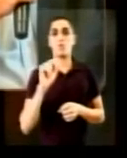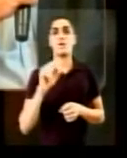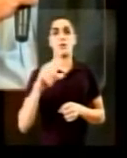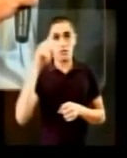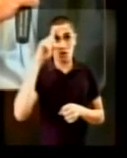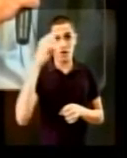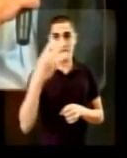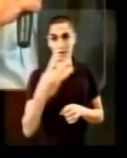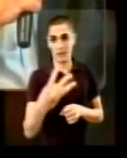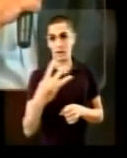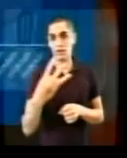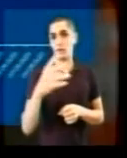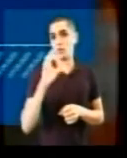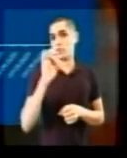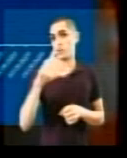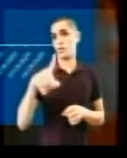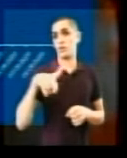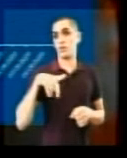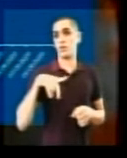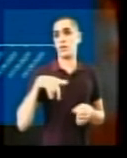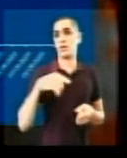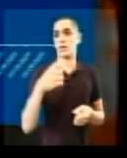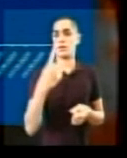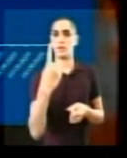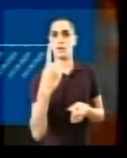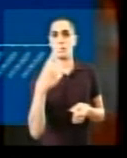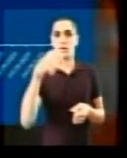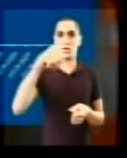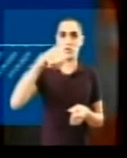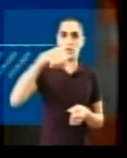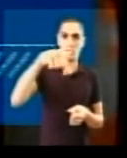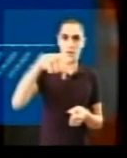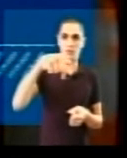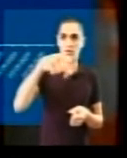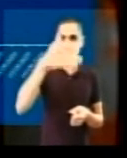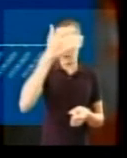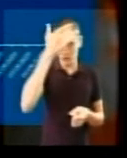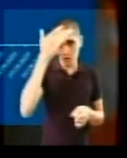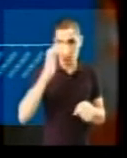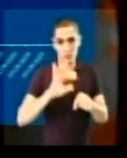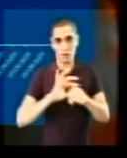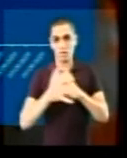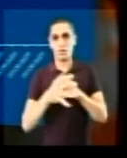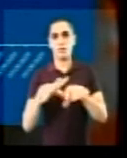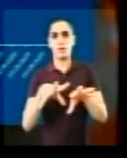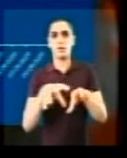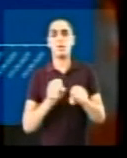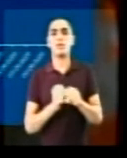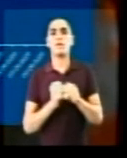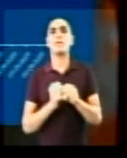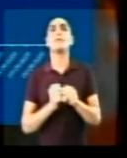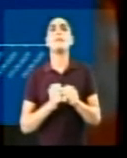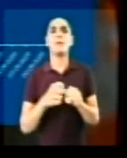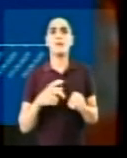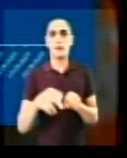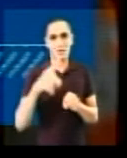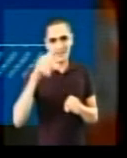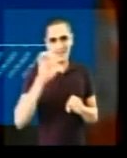com 197 casos, cerca de 100 casos a menos por dia.